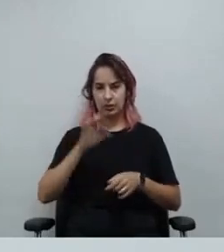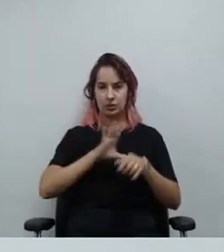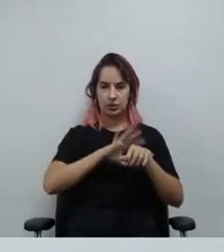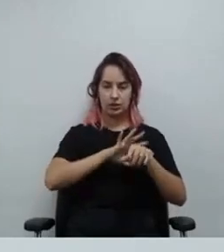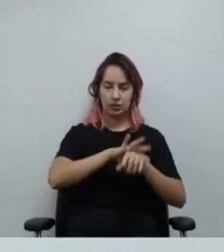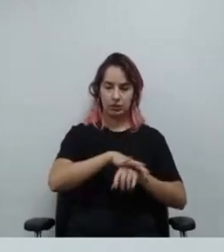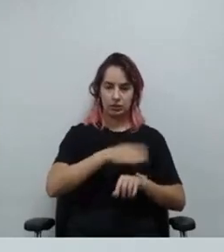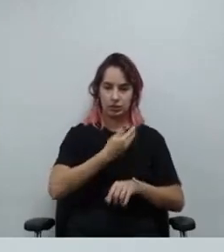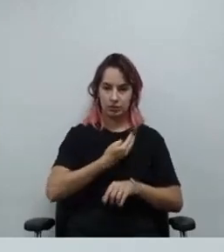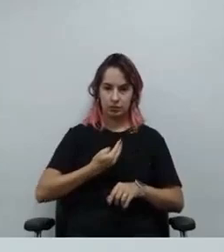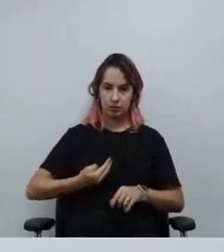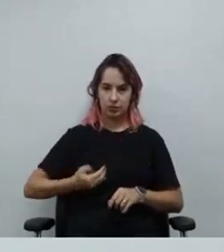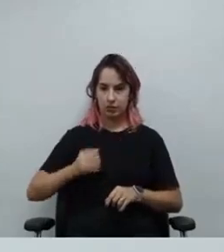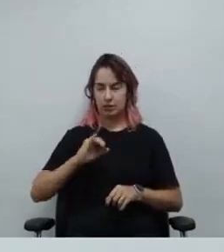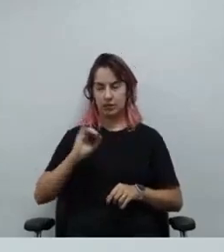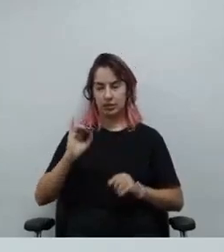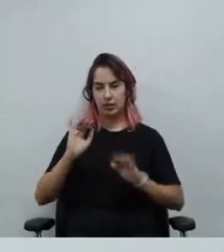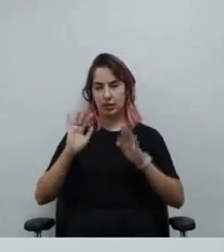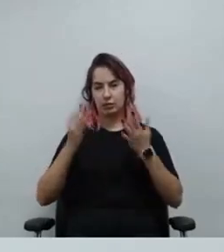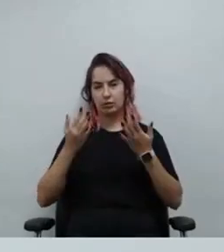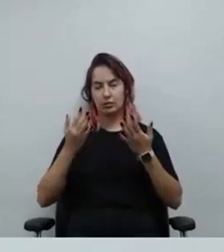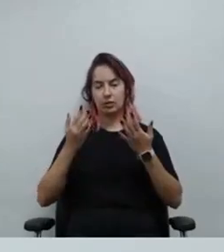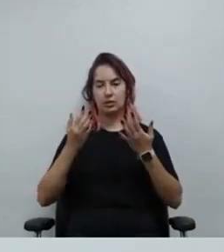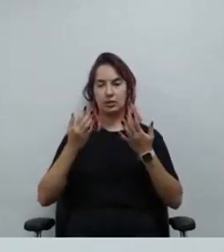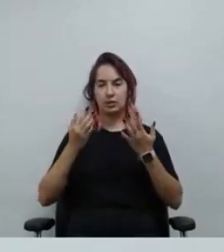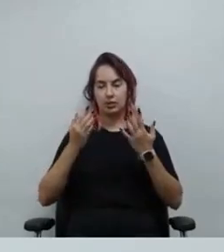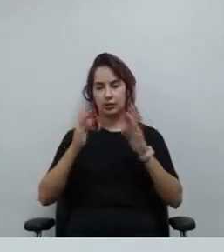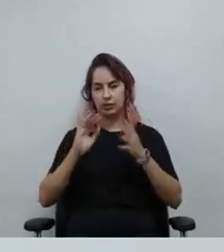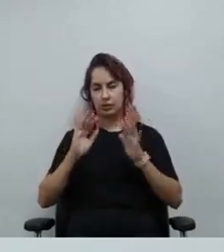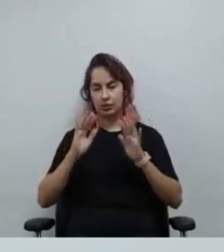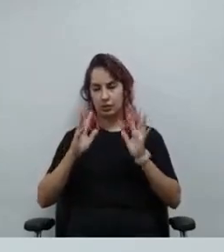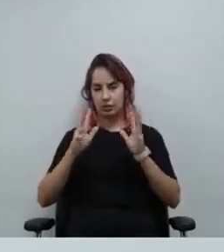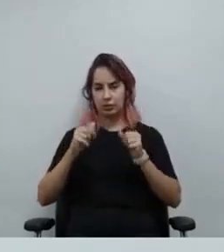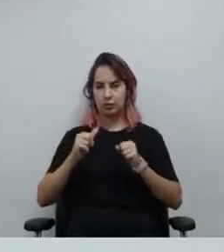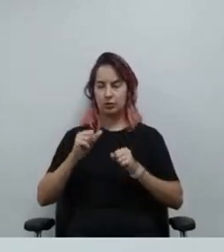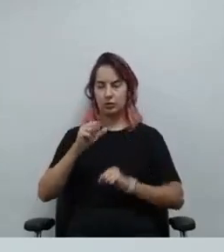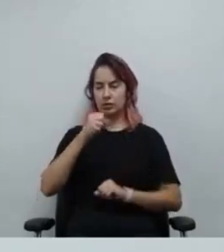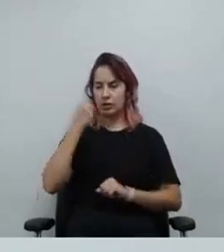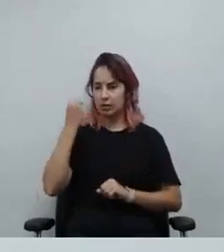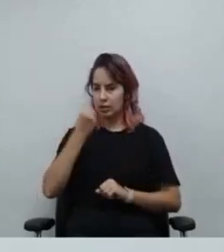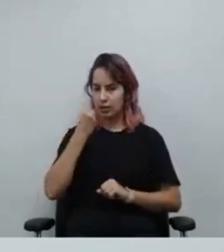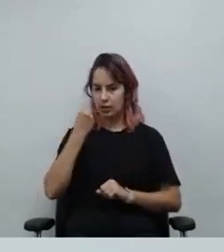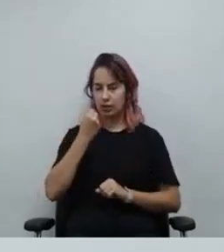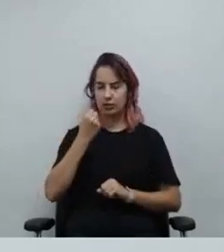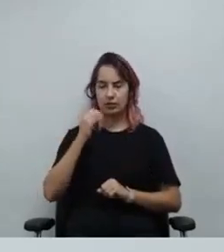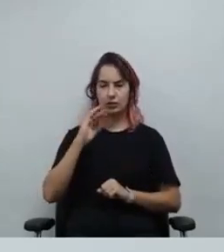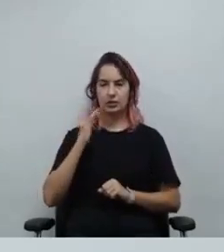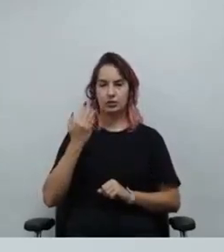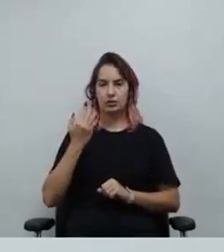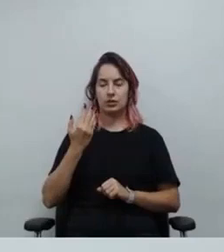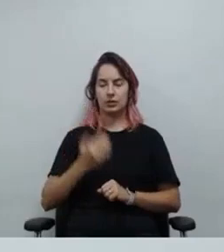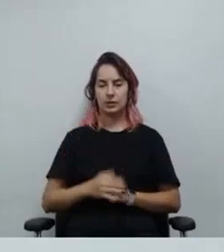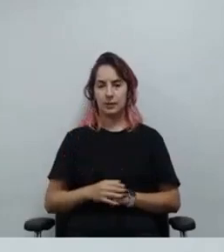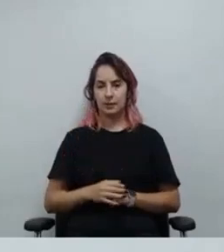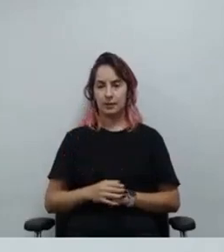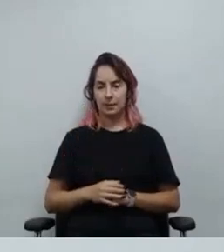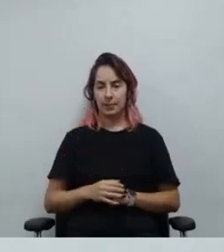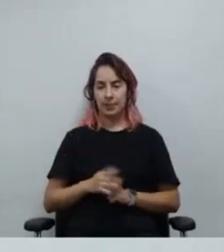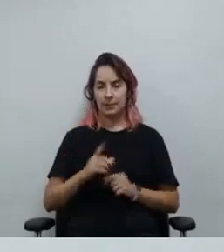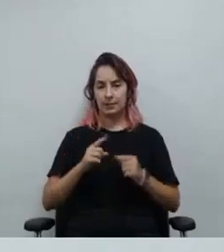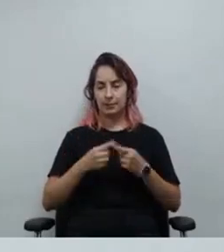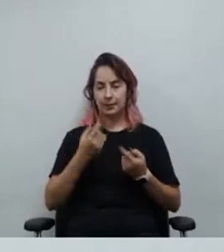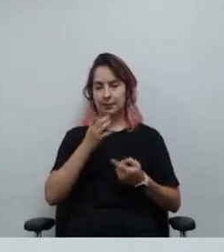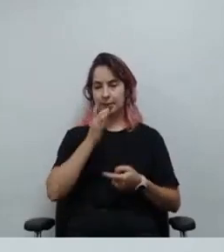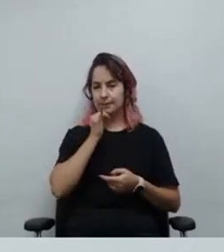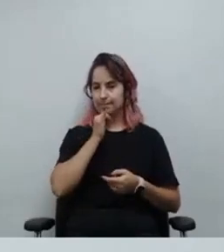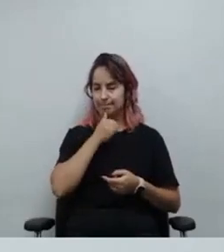pública. Quando acontece um evento, há um alarme geral e aí todas as medidas mais graves são tomadas a partir de uma situação. Isso, infelizmente, é assim